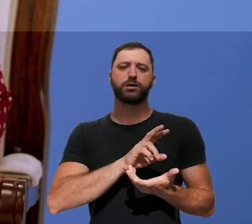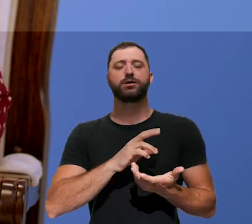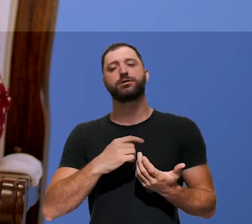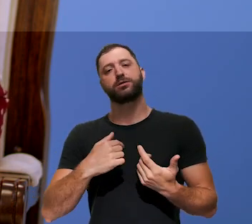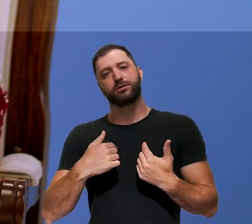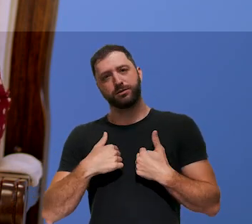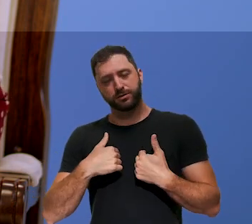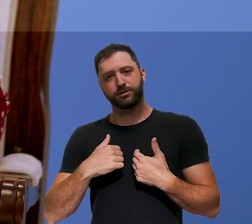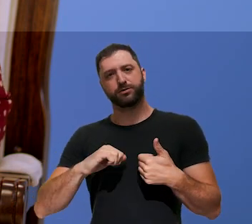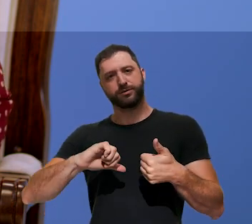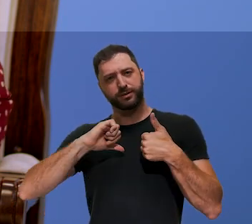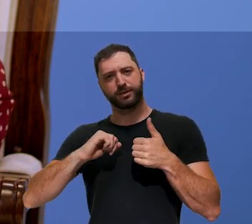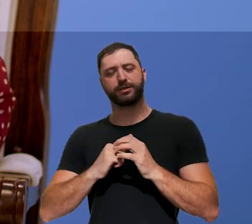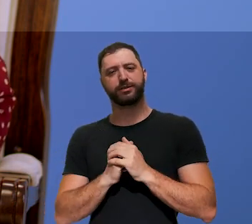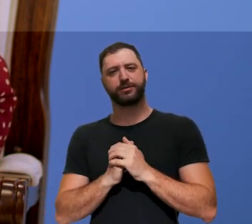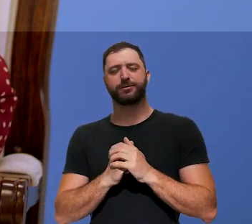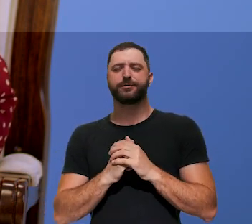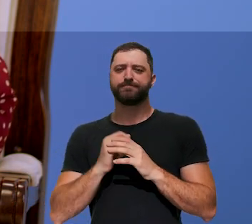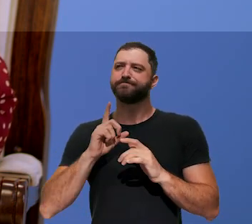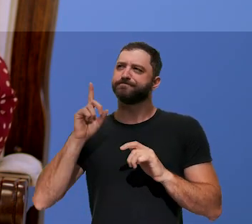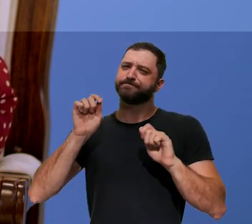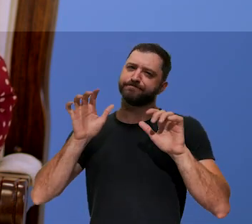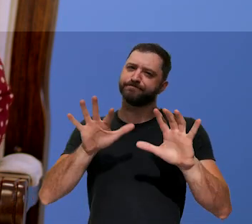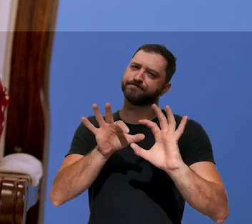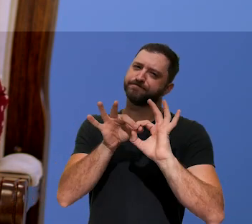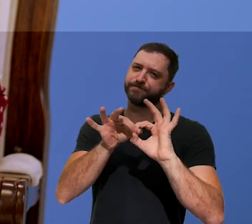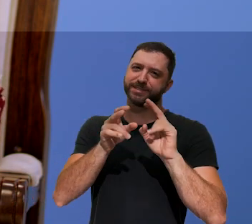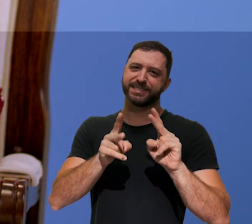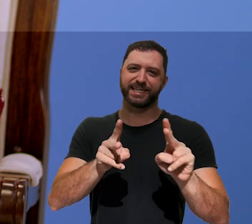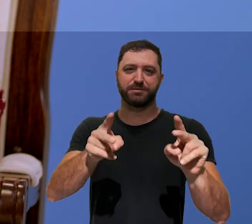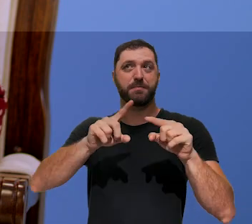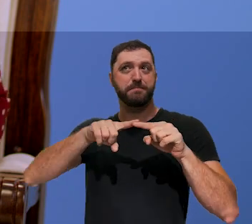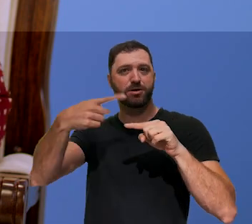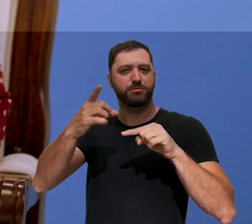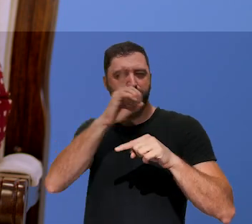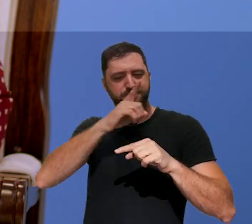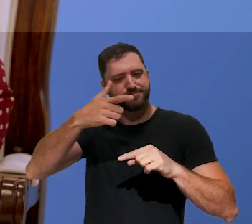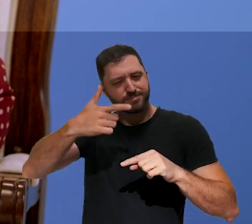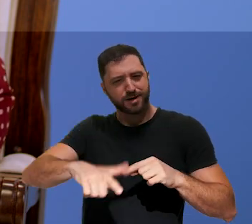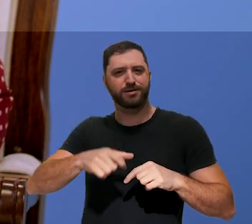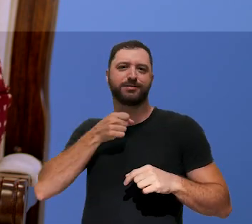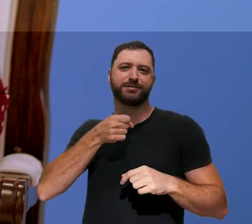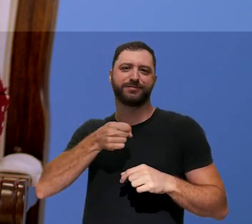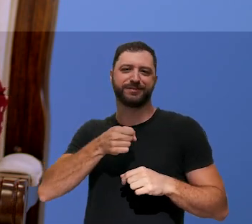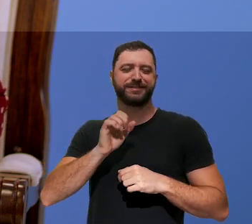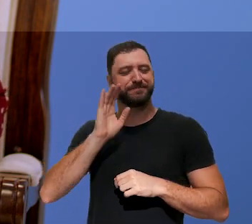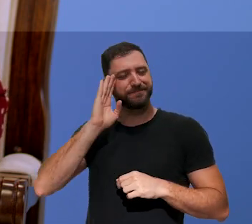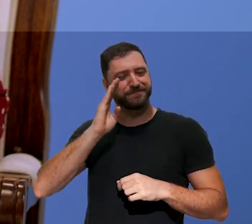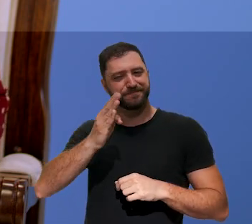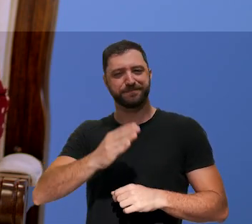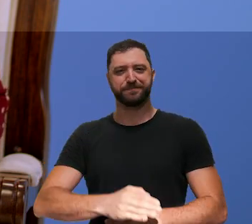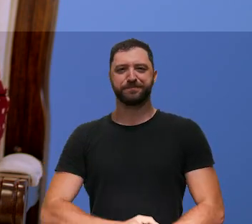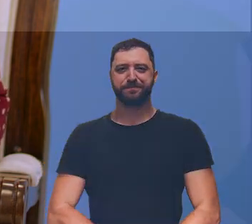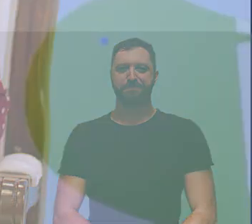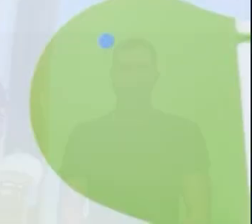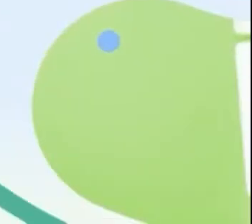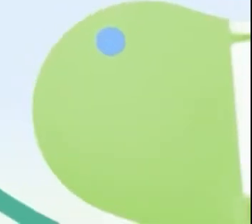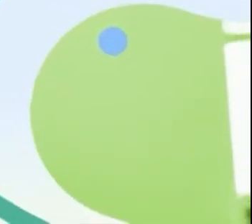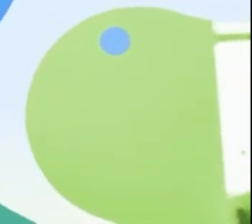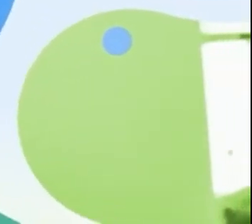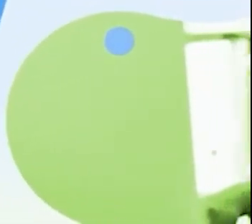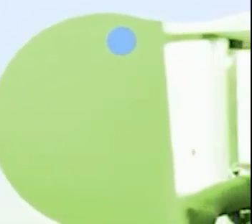me siga também. Fiquem todos com Deus e até o nosso próximo encontro, viu? Até lá.